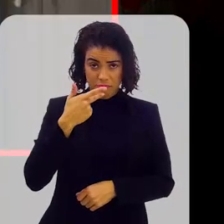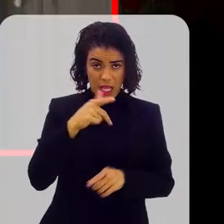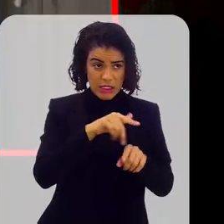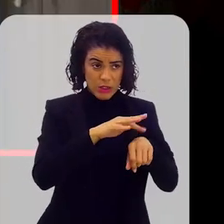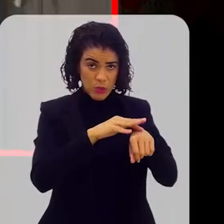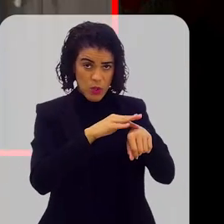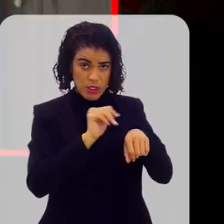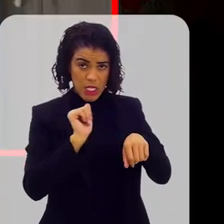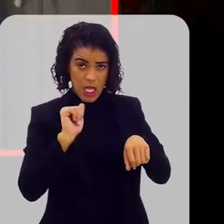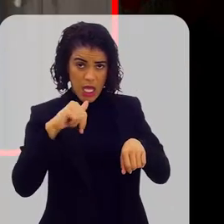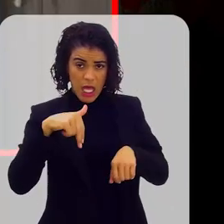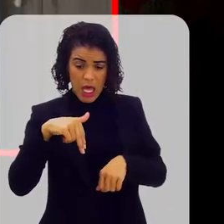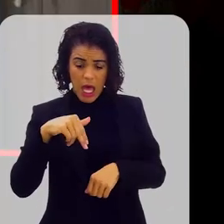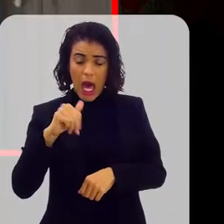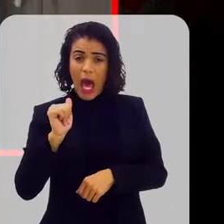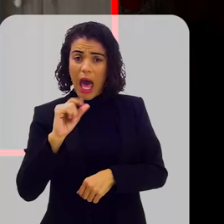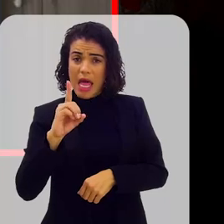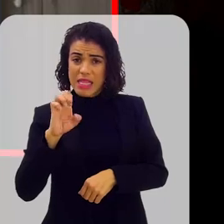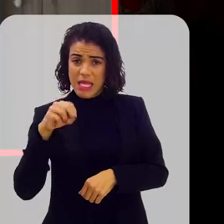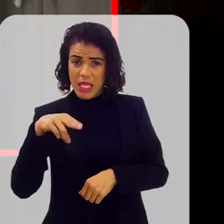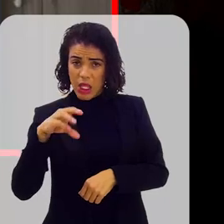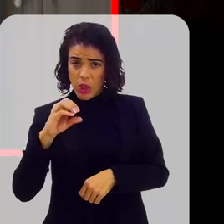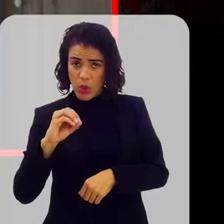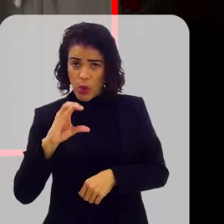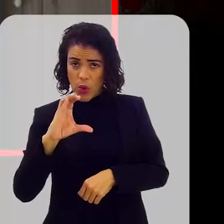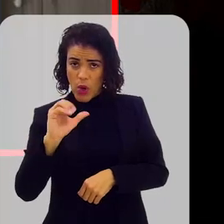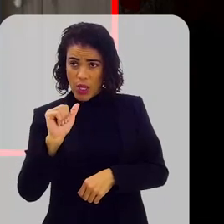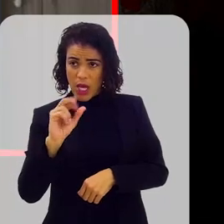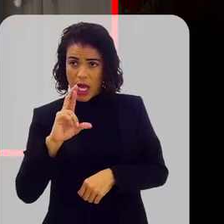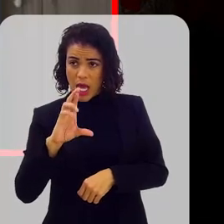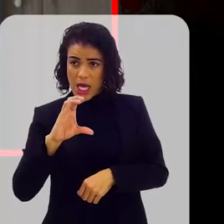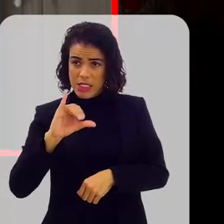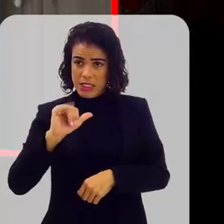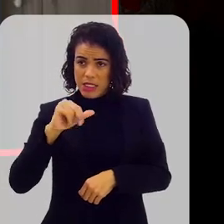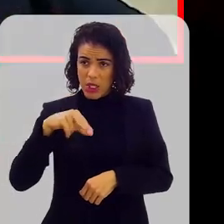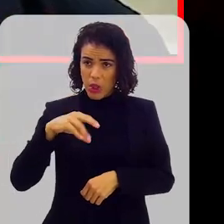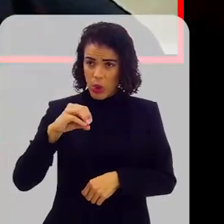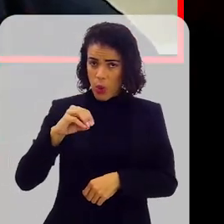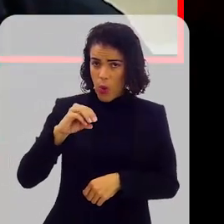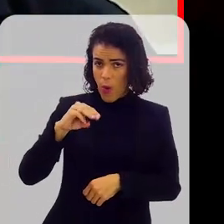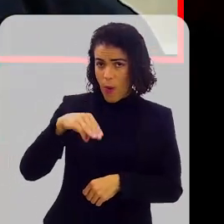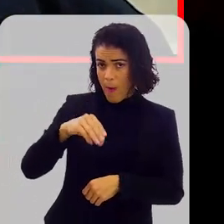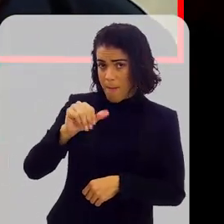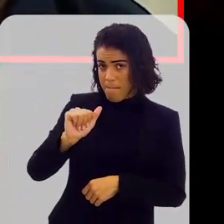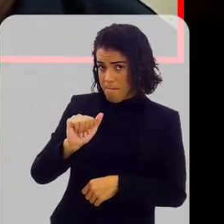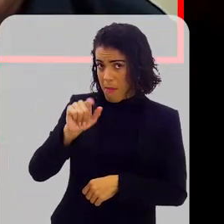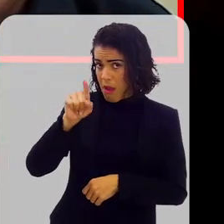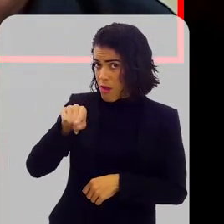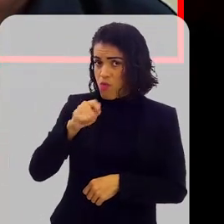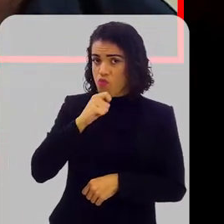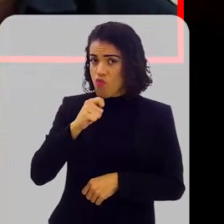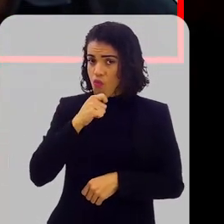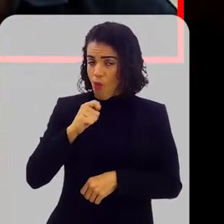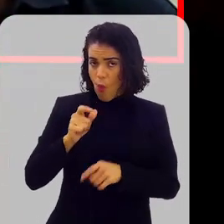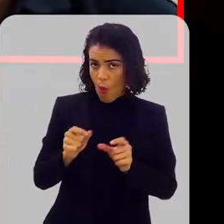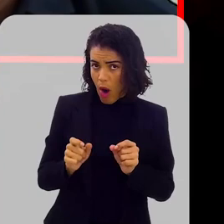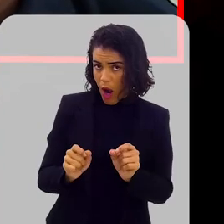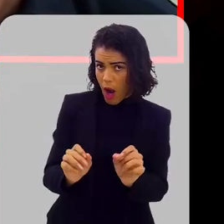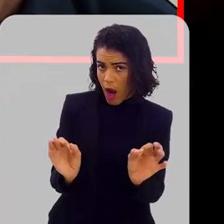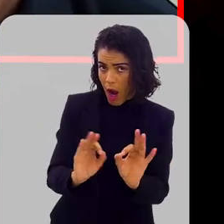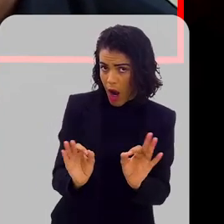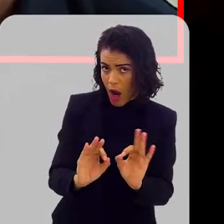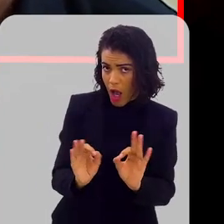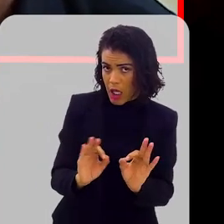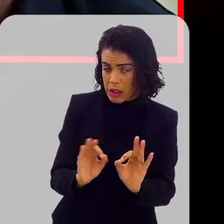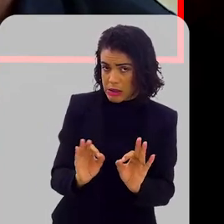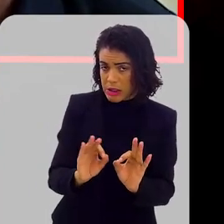o adenocarcinoma pode eventualmente virar um carcinoma. Ou seja, o adenocarcinoma, ao que eu entendi, então ainda